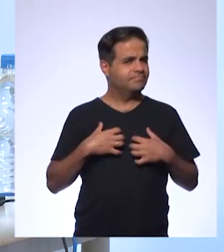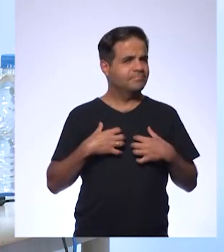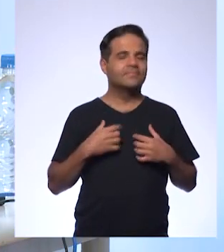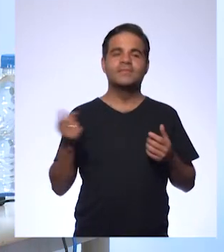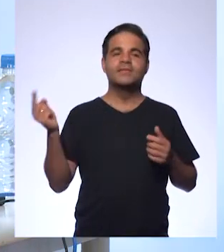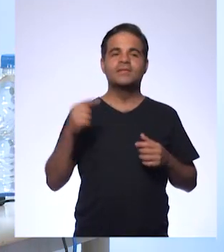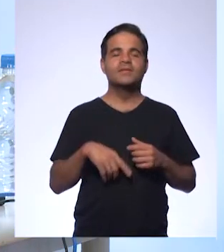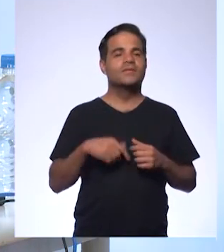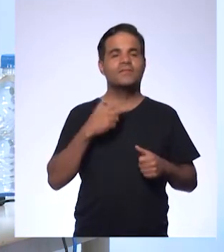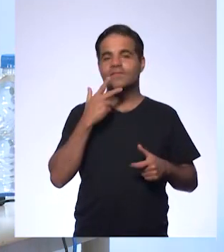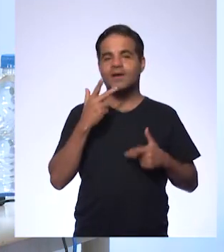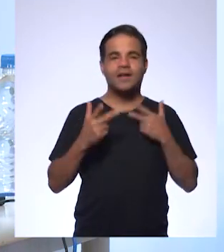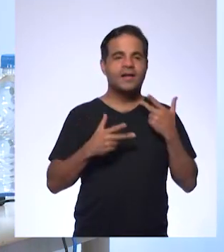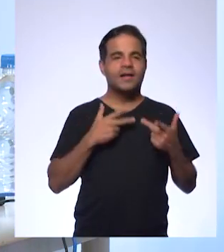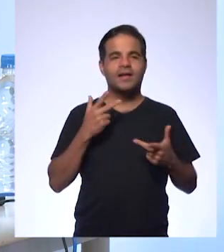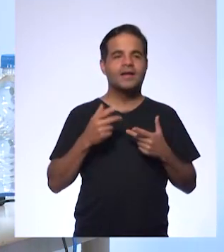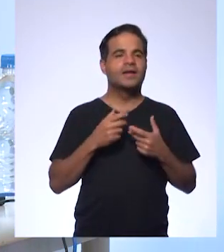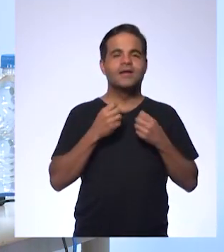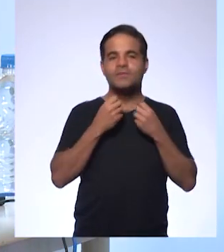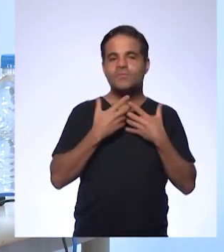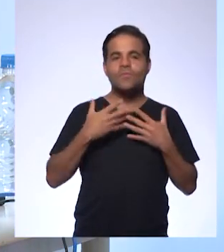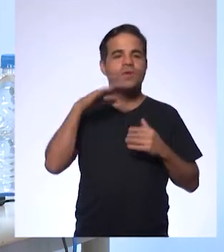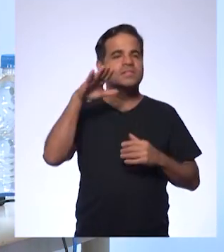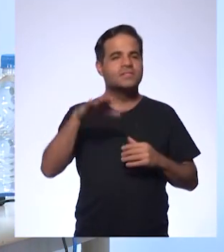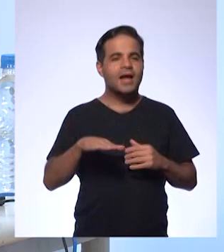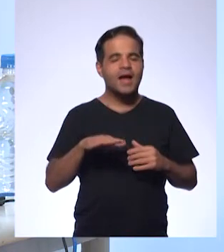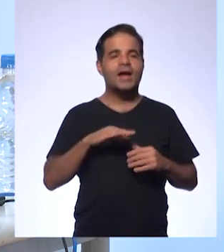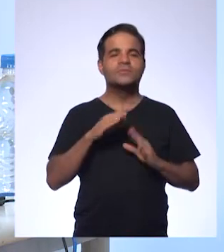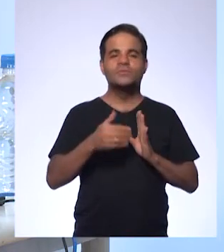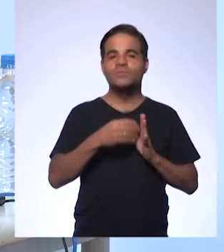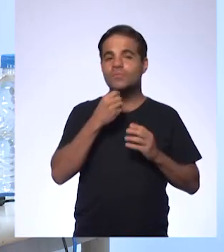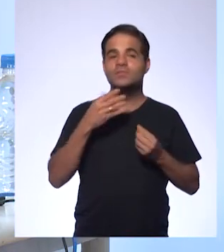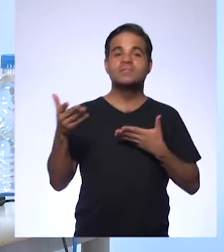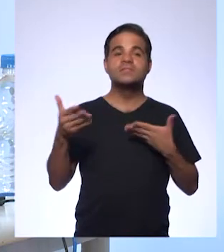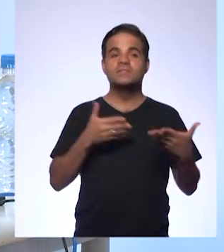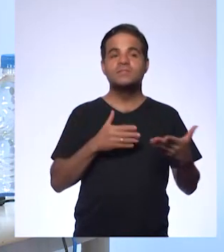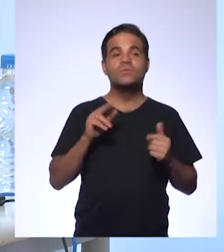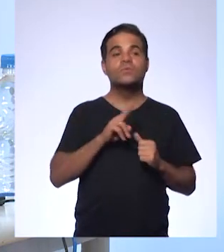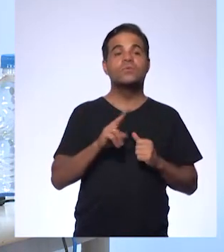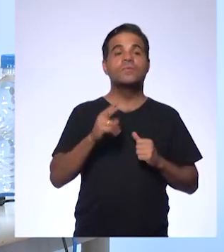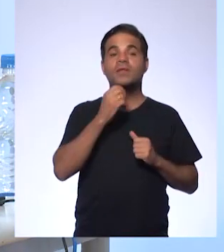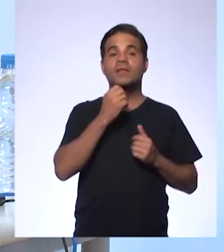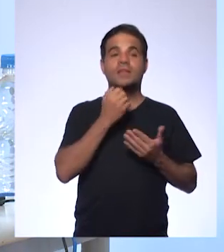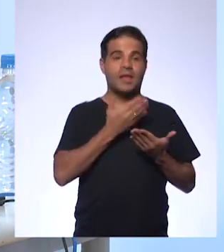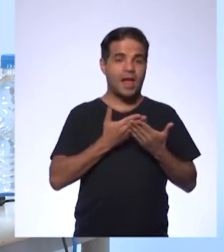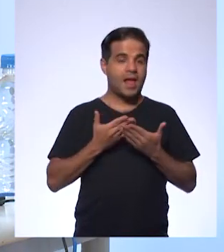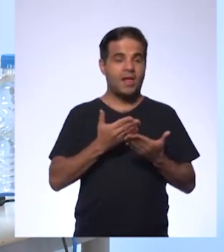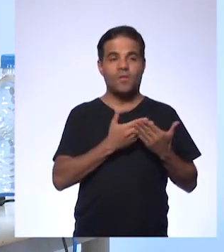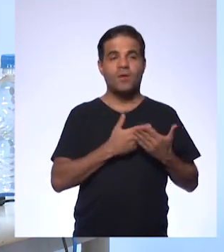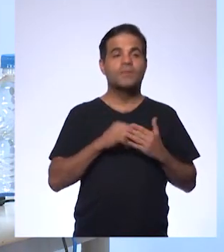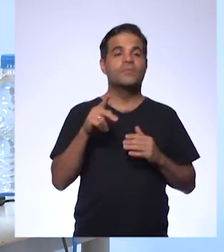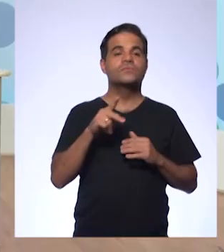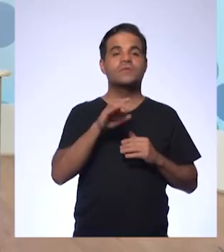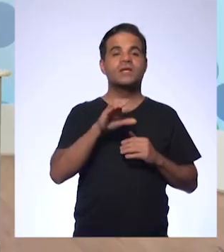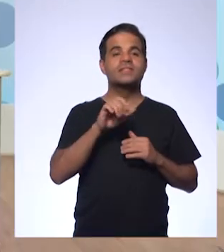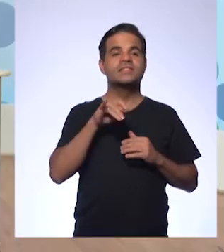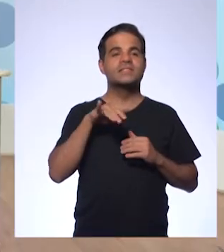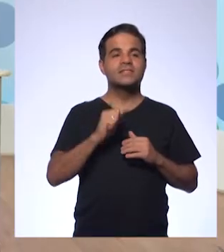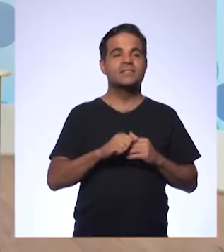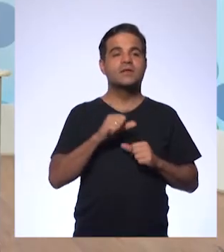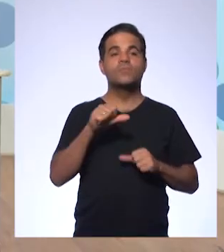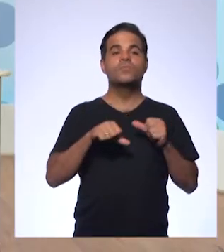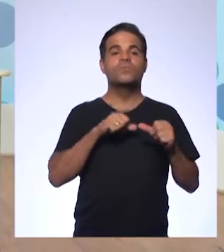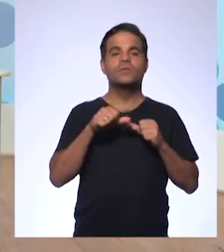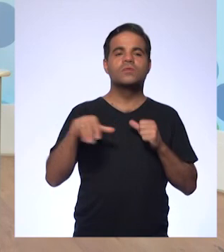vim aqui dando as boas tardes, as boas-vindas, não é? Olha, o nome da aula, professora Cíntia, é